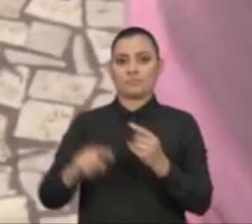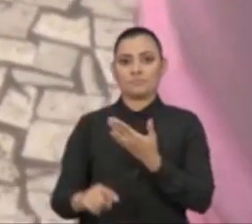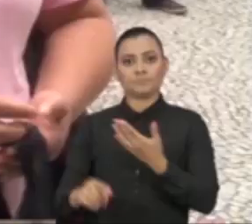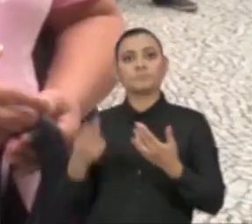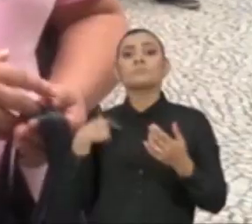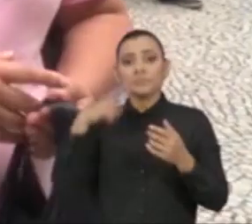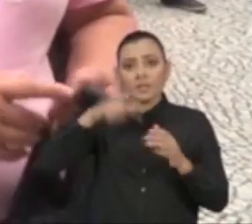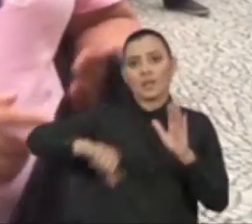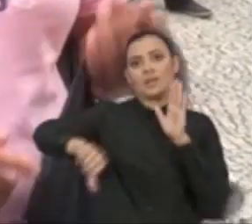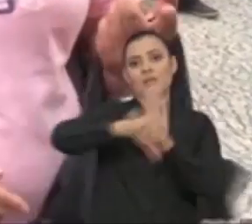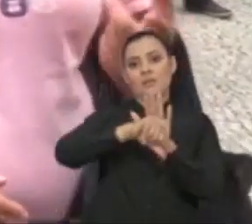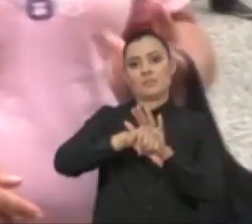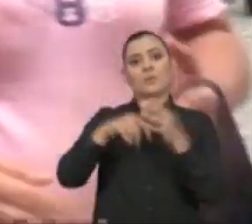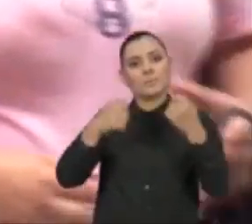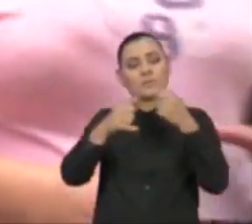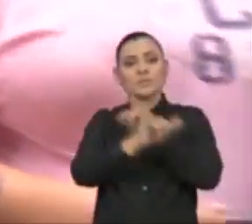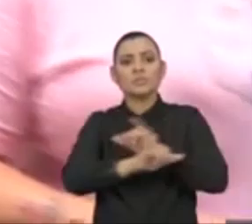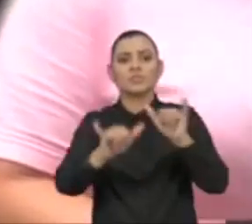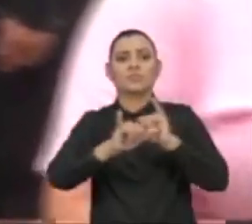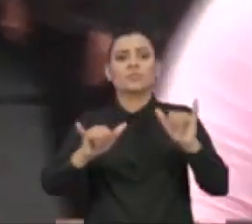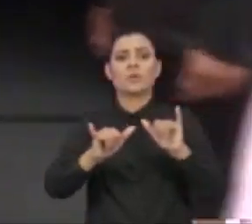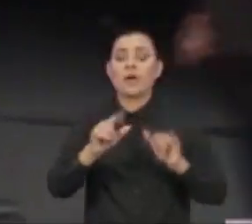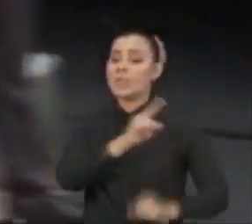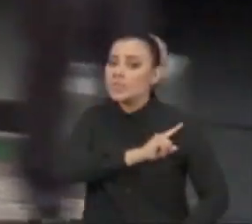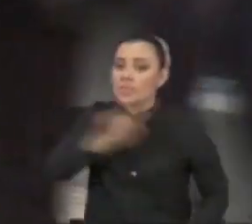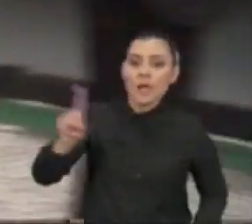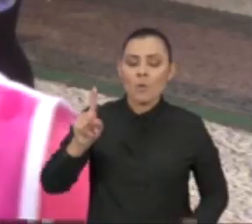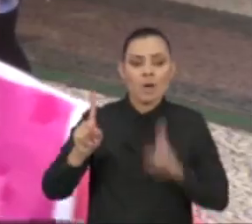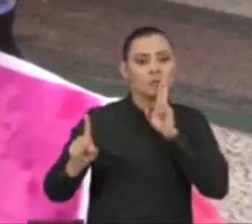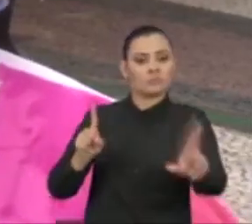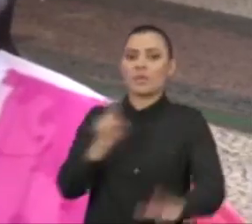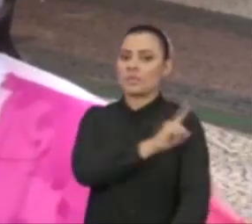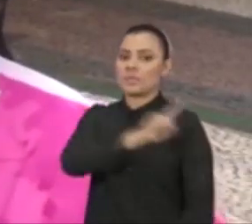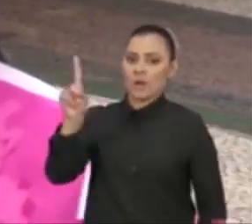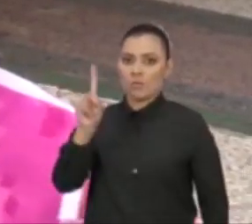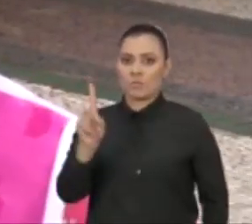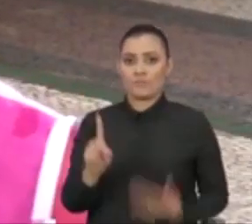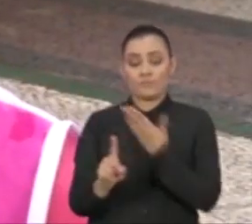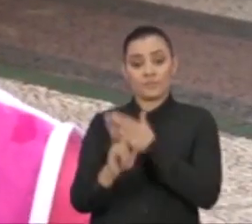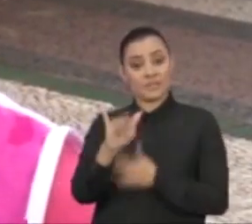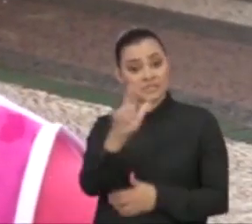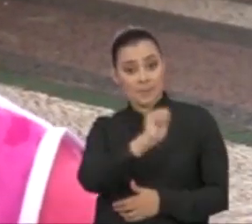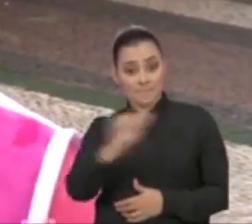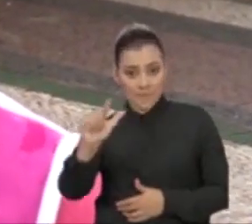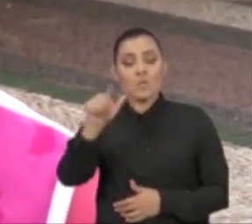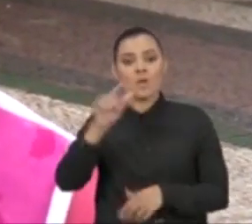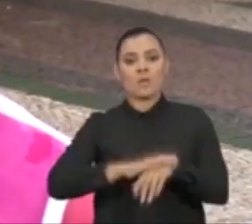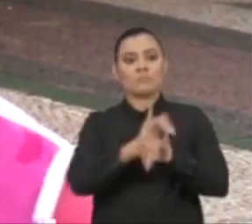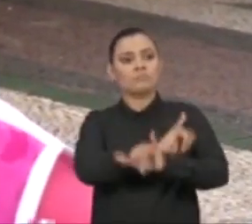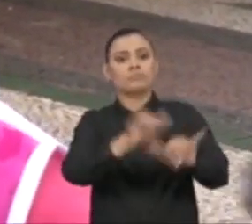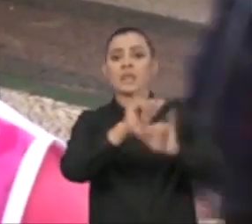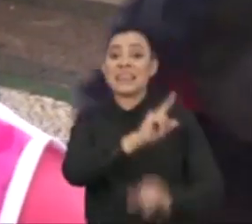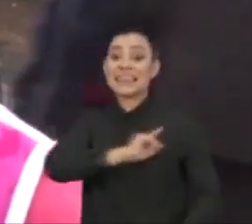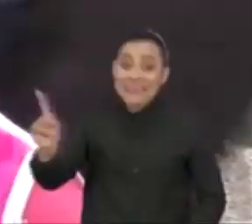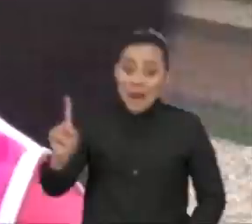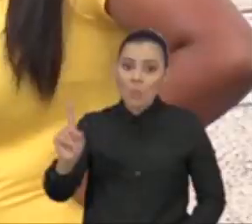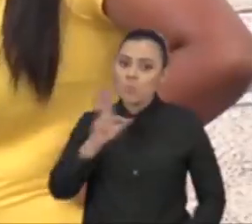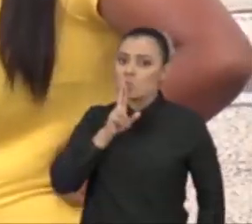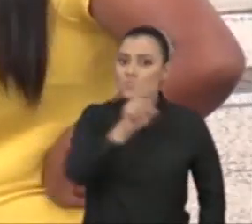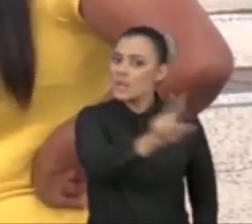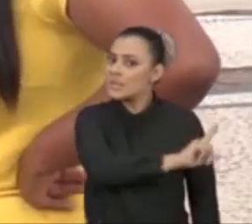agora é crime, tá? Tudo que vier após o não é crime. Isabel faz parte da campanha Não é Não,